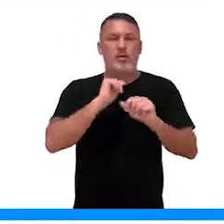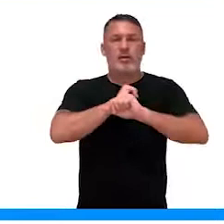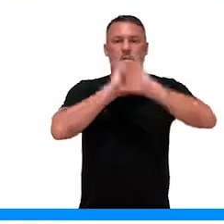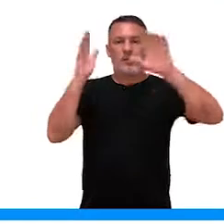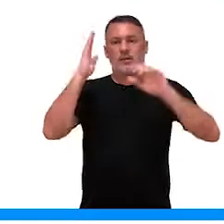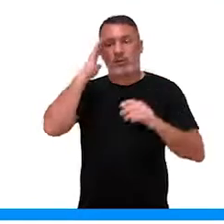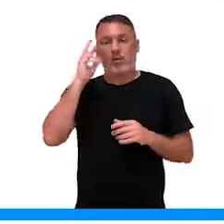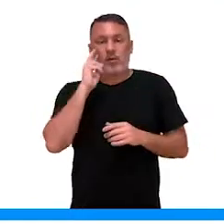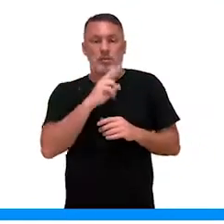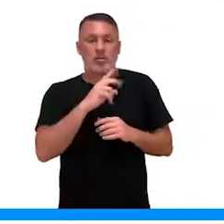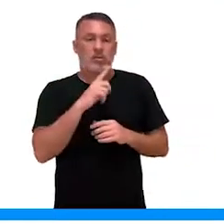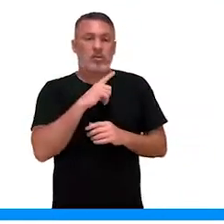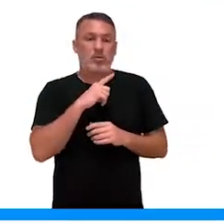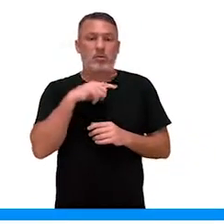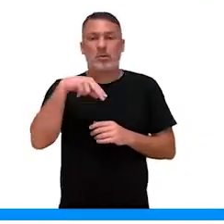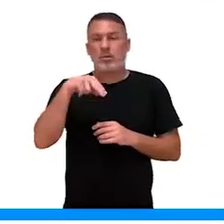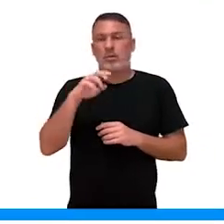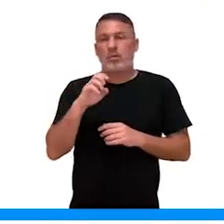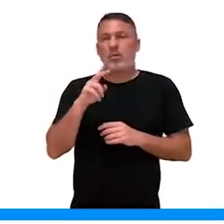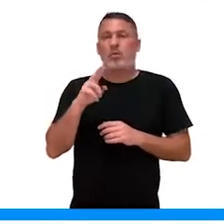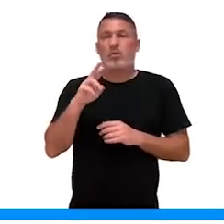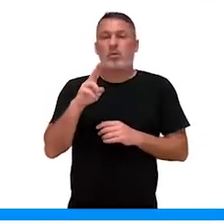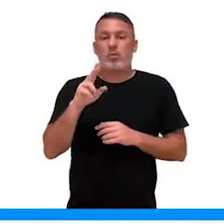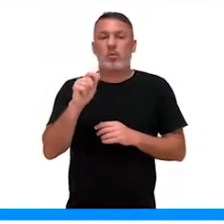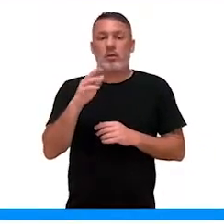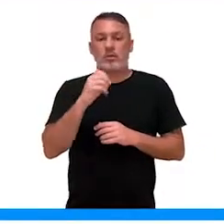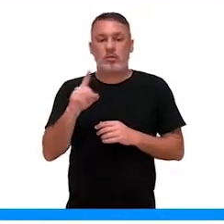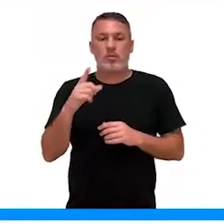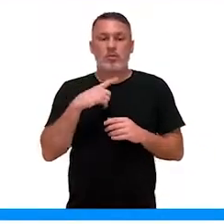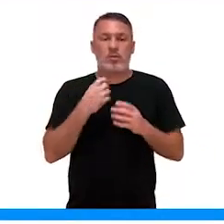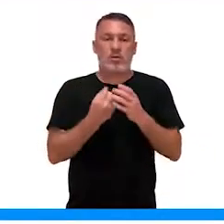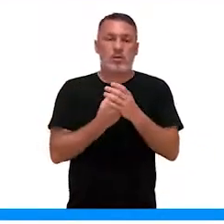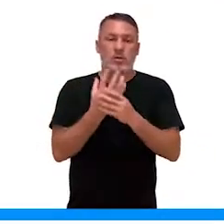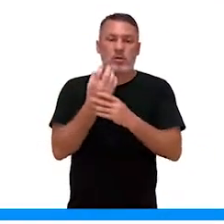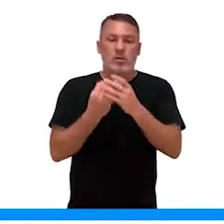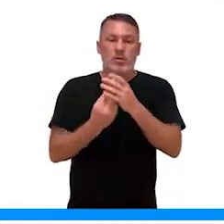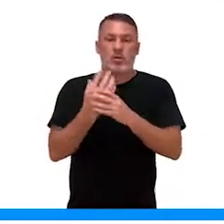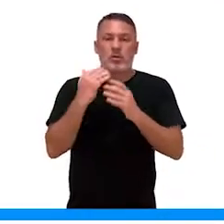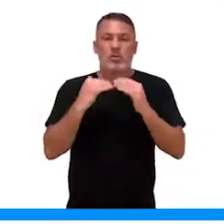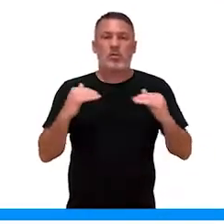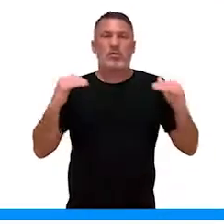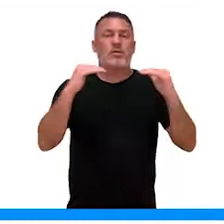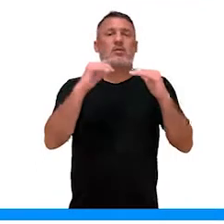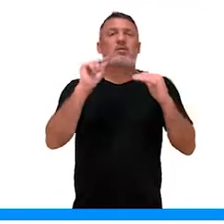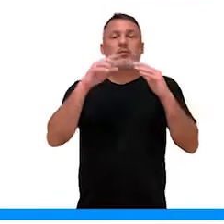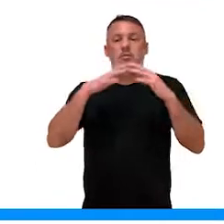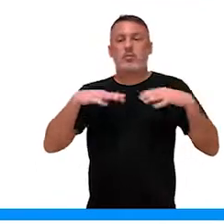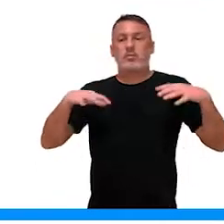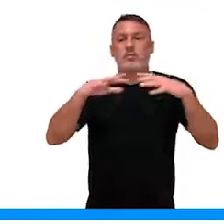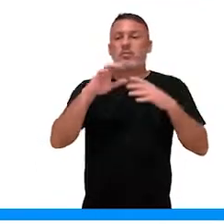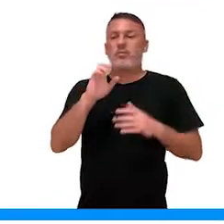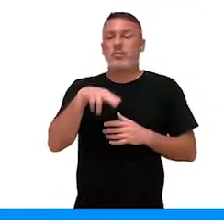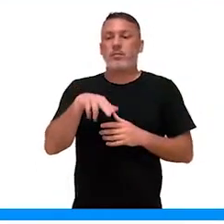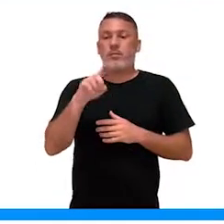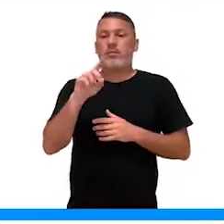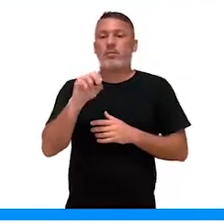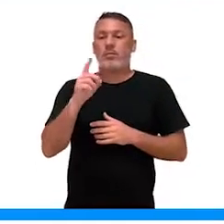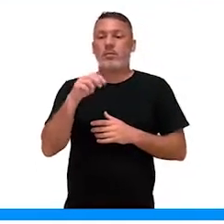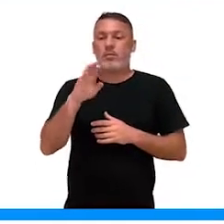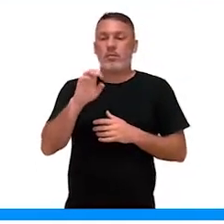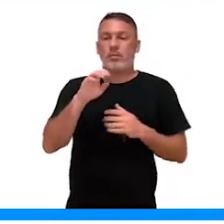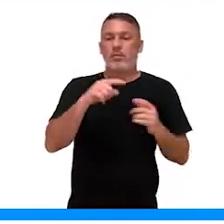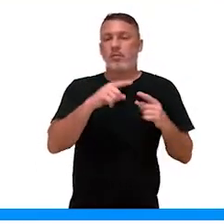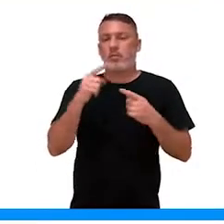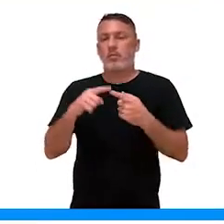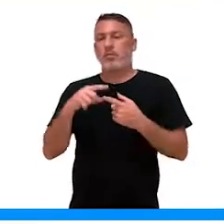olha só, na neurulação, a gente tem a formação acima da endoderme da notocorda,